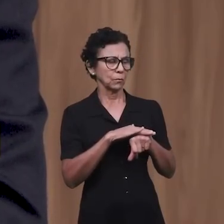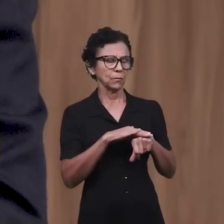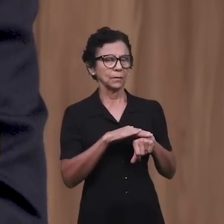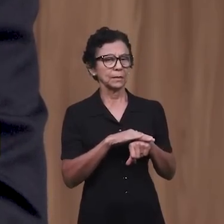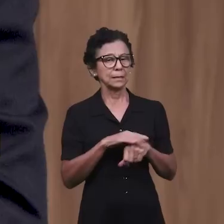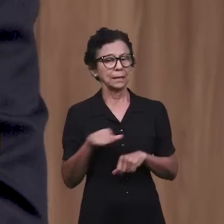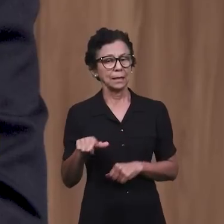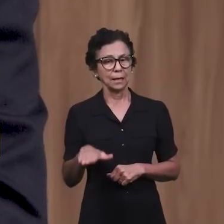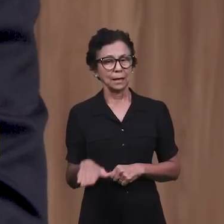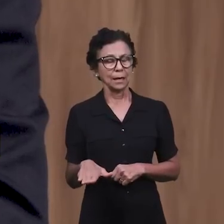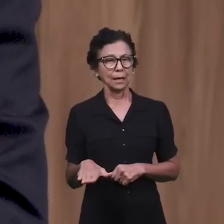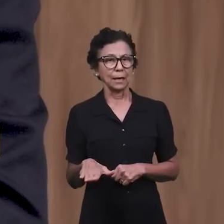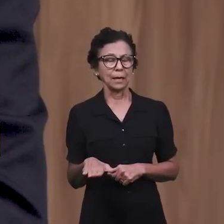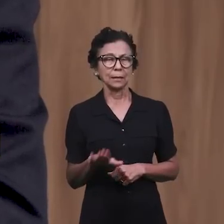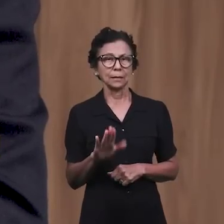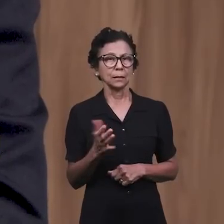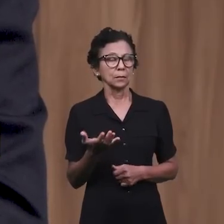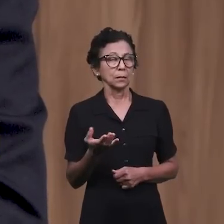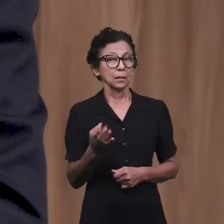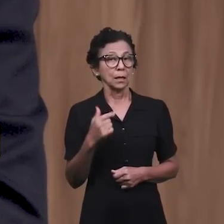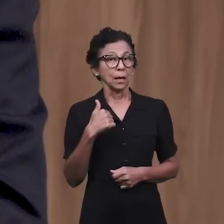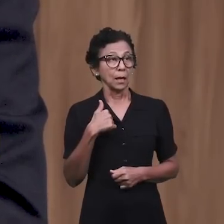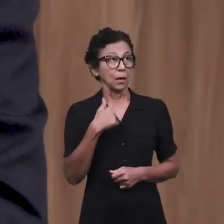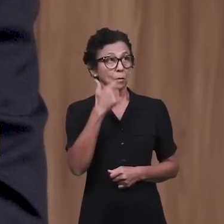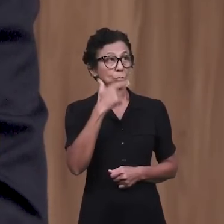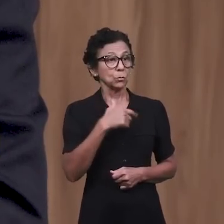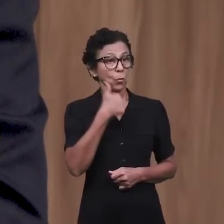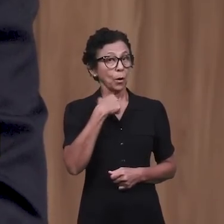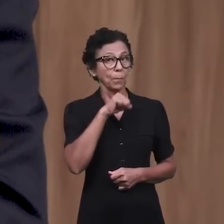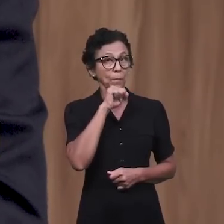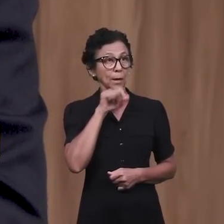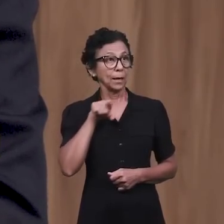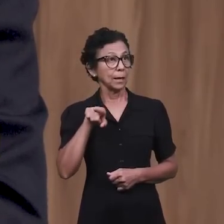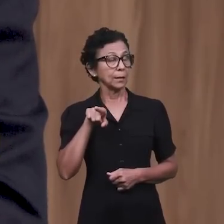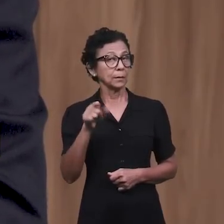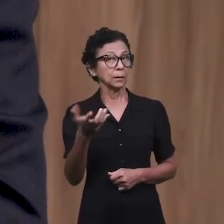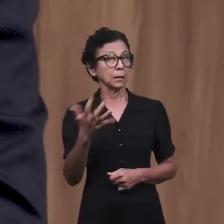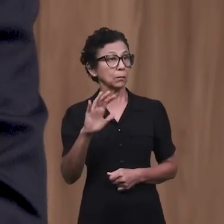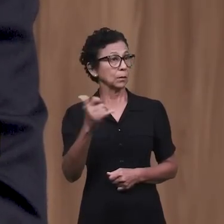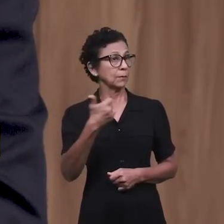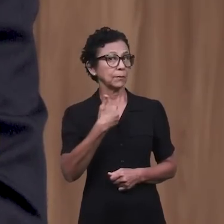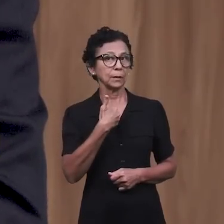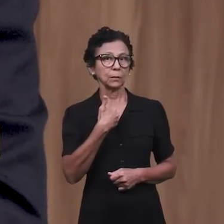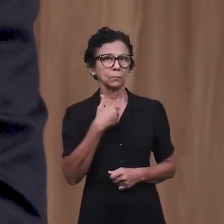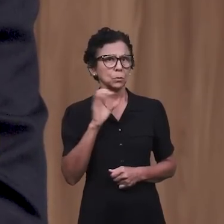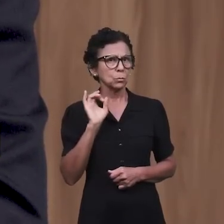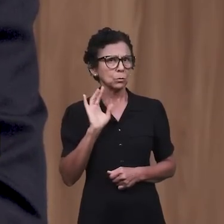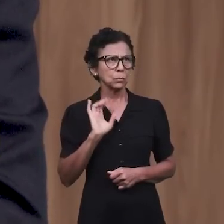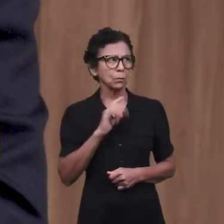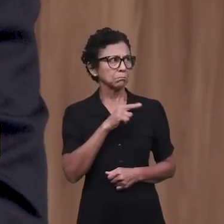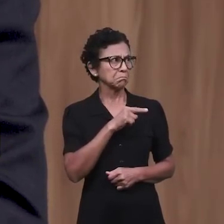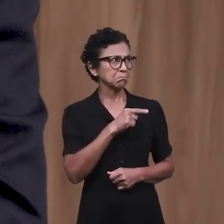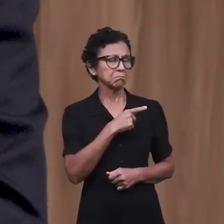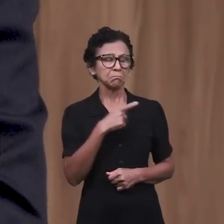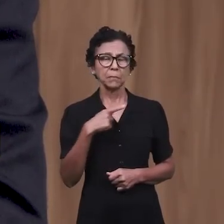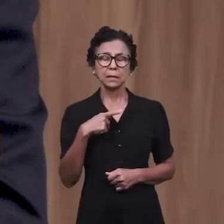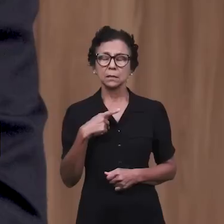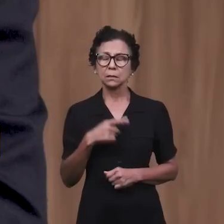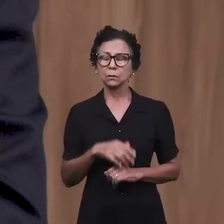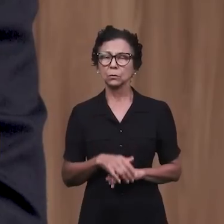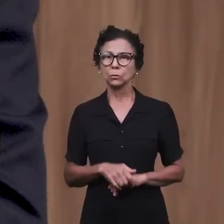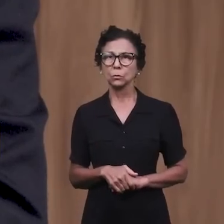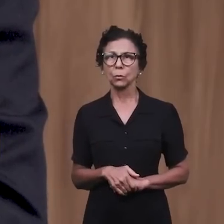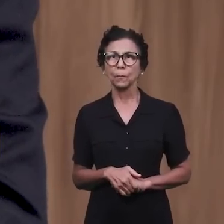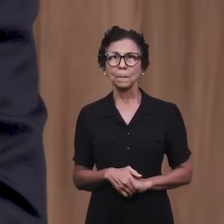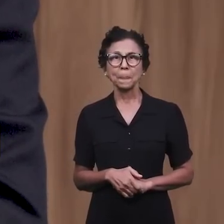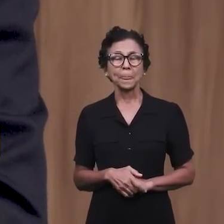ela não quer tratar nem comigo, que sou a mãe. Ela quer tratar exclusivamente com o pastor. Olha, eu nunca senti no